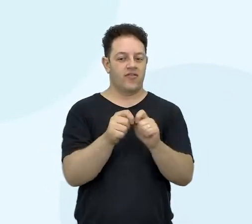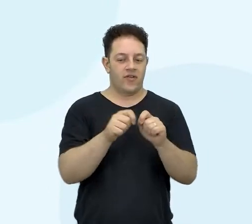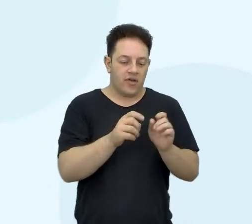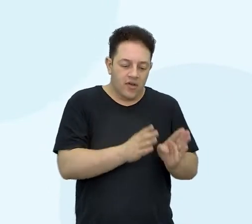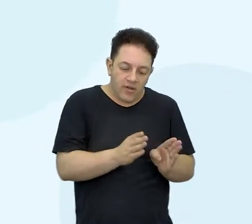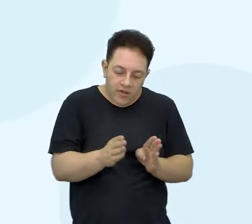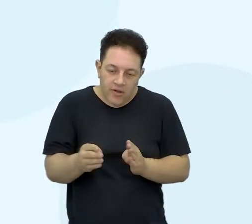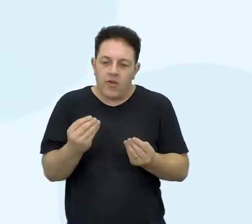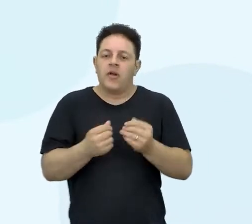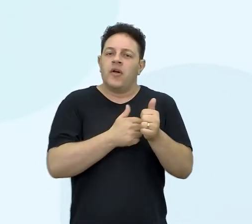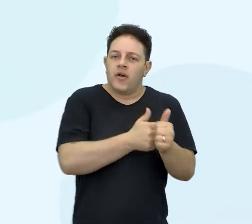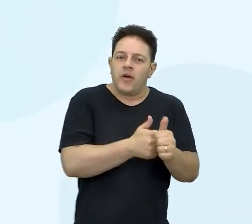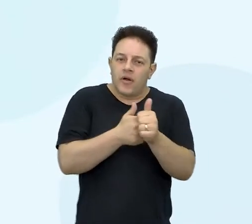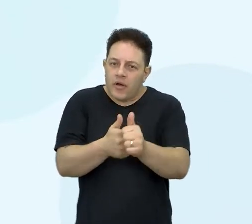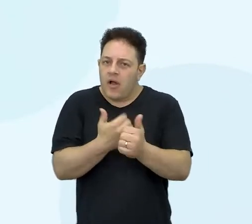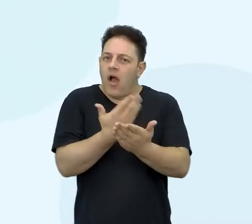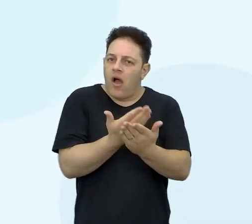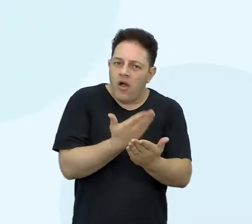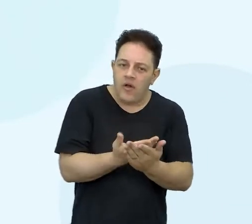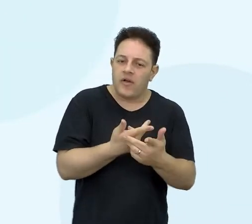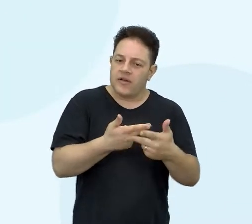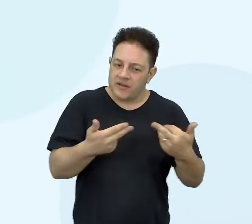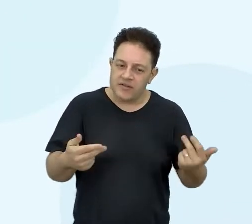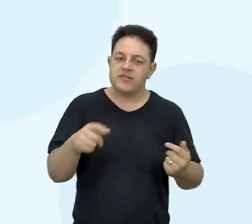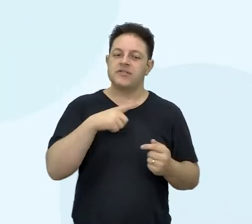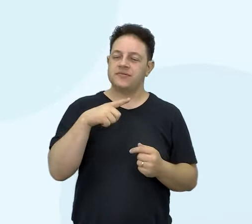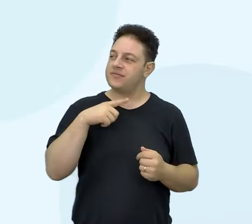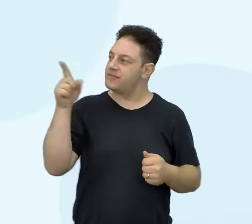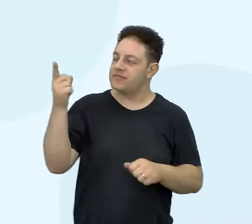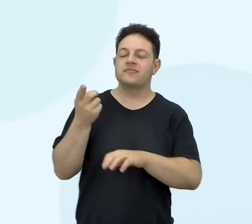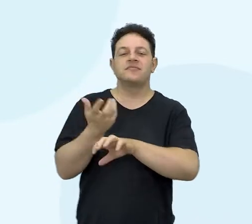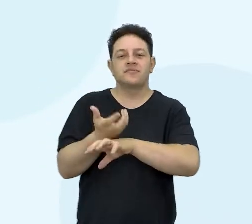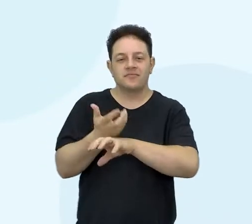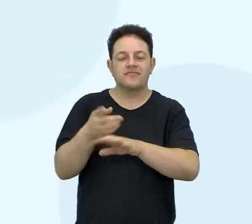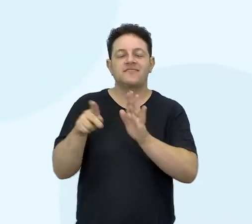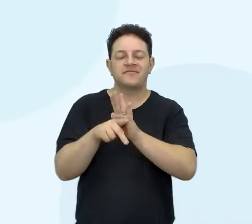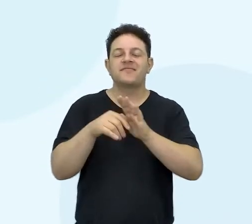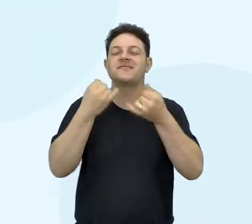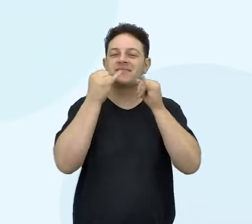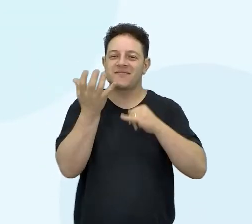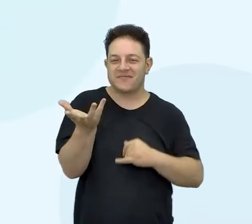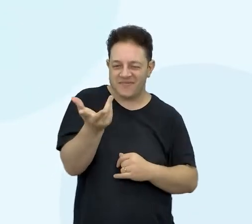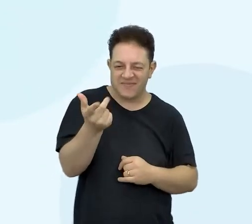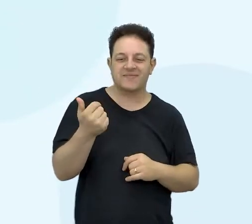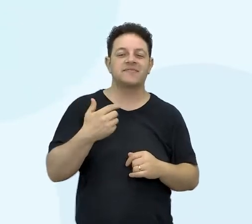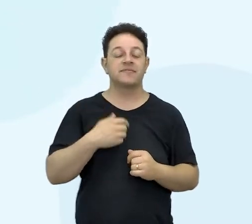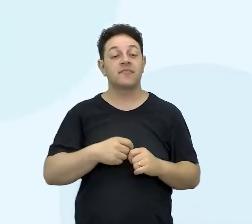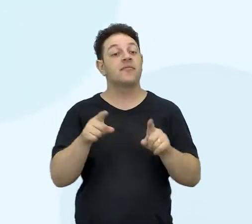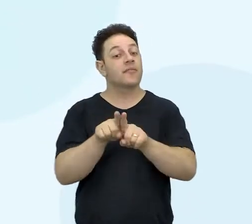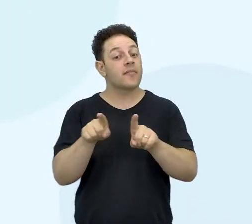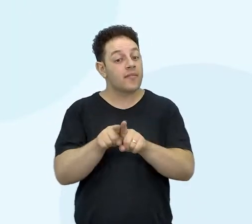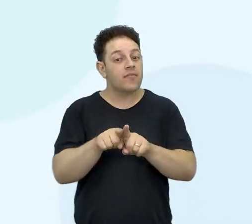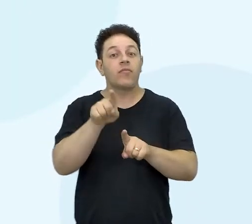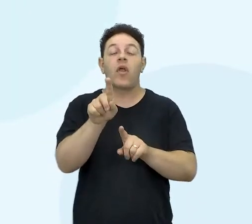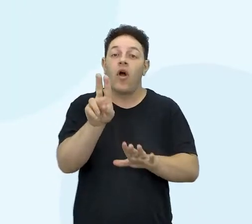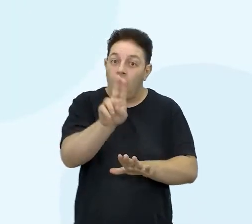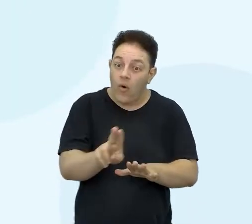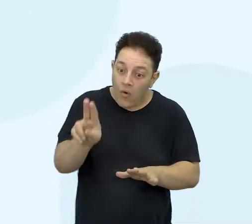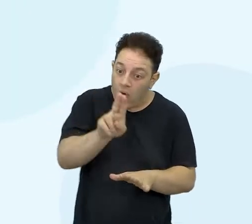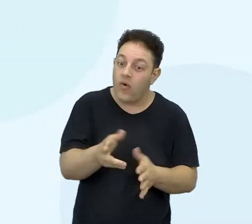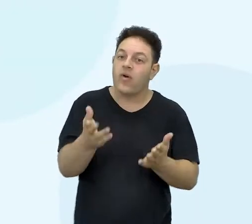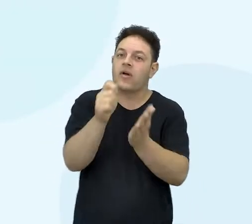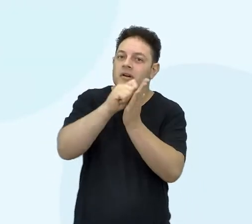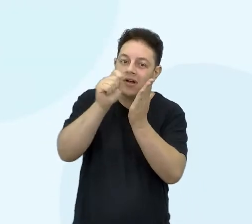rotina de acompanhamento das aulas aí do nosso componente eficiência energética e faça uso